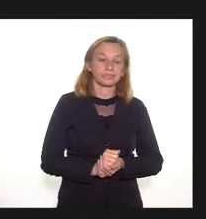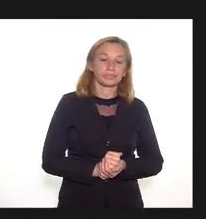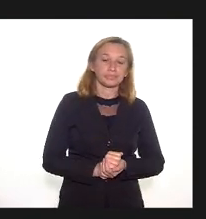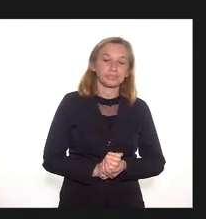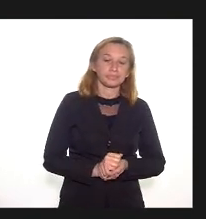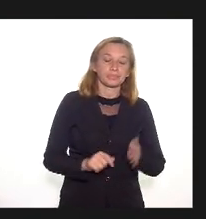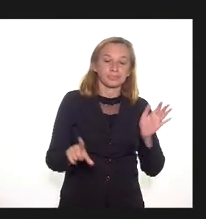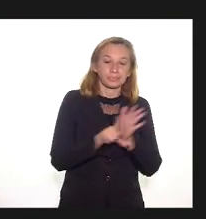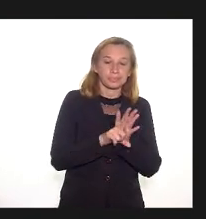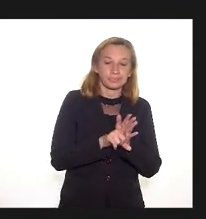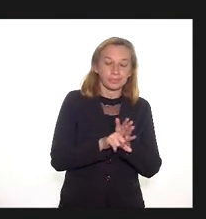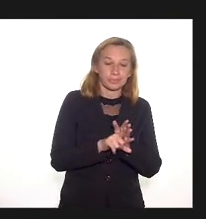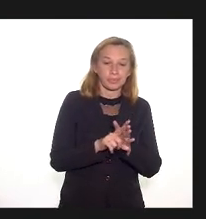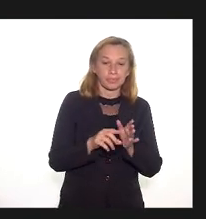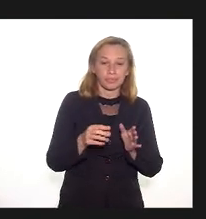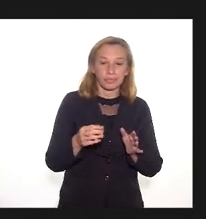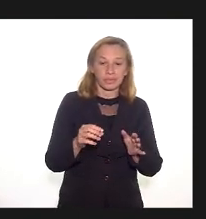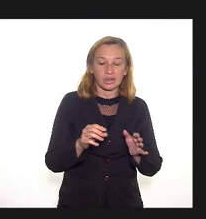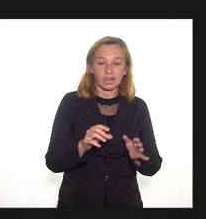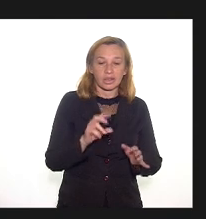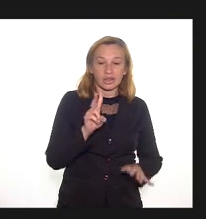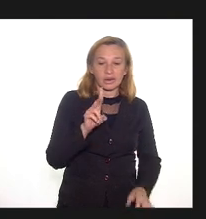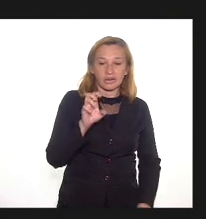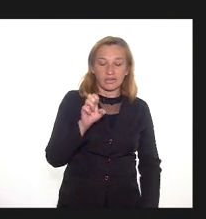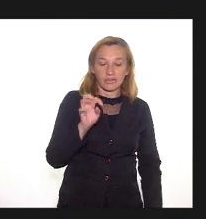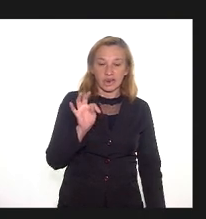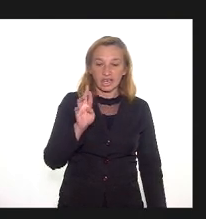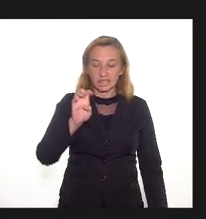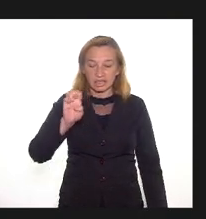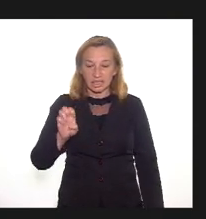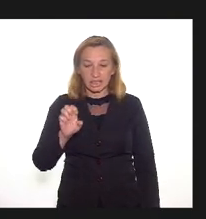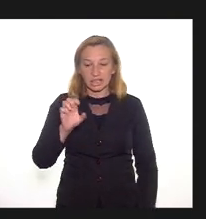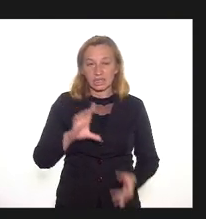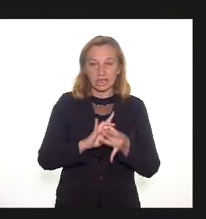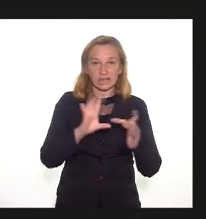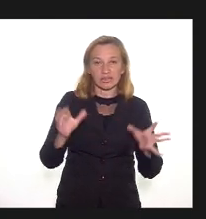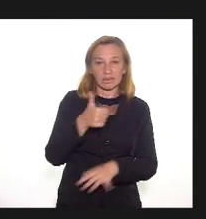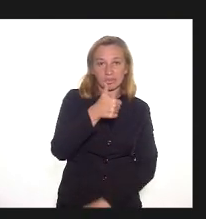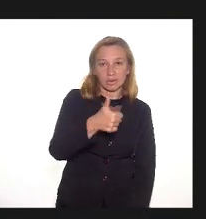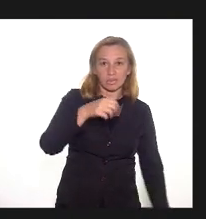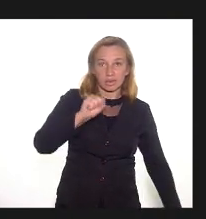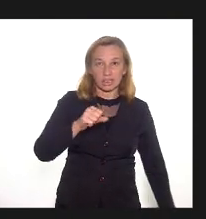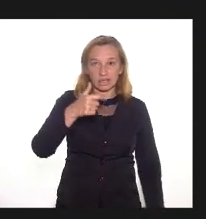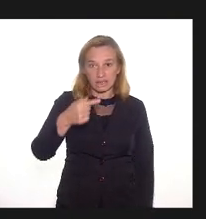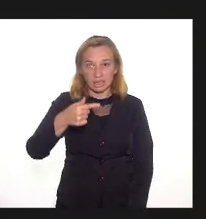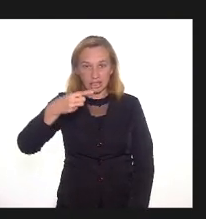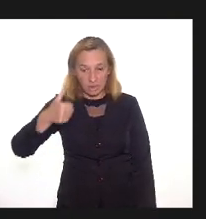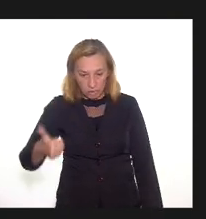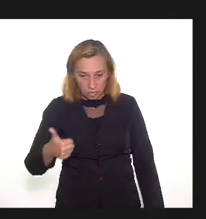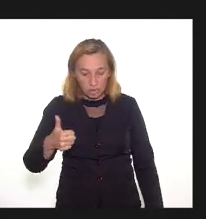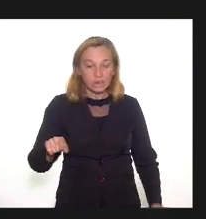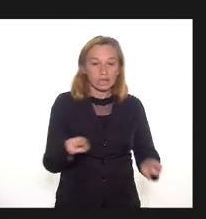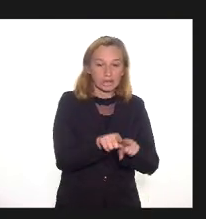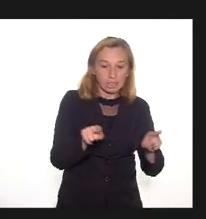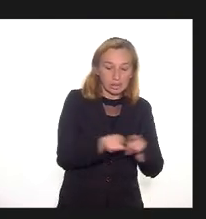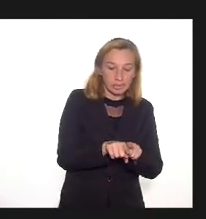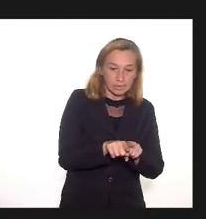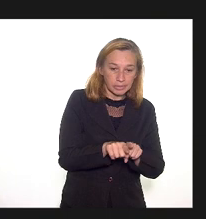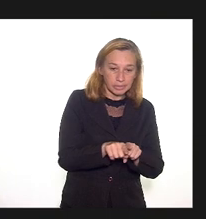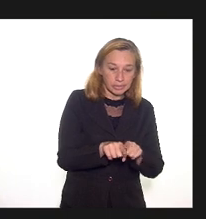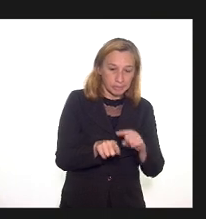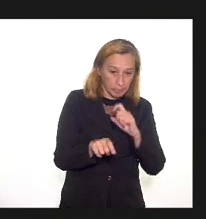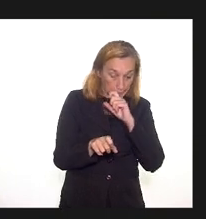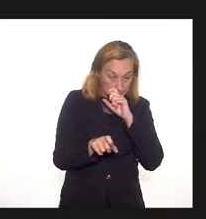da lei do ventre livre em 1871 e também da lei do sexagenário do